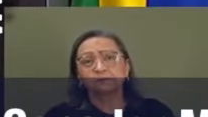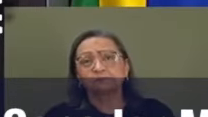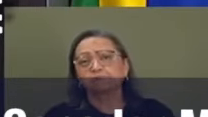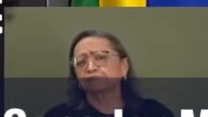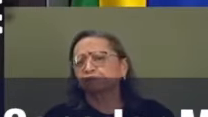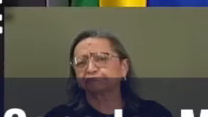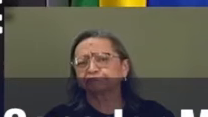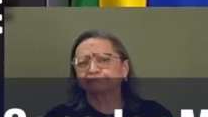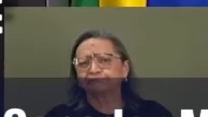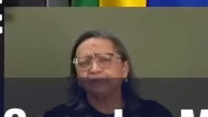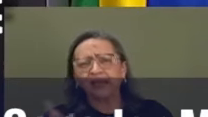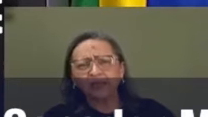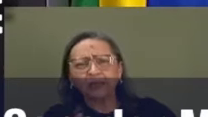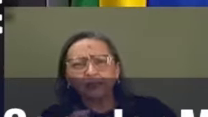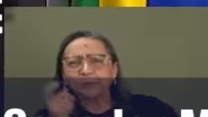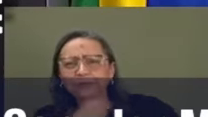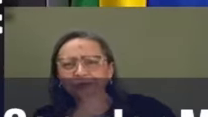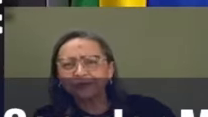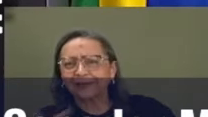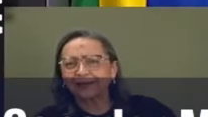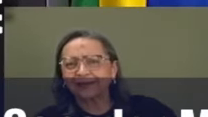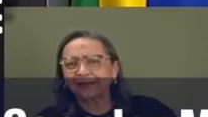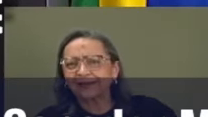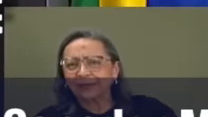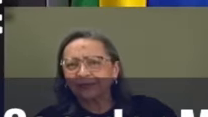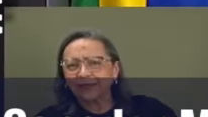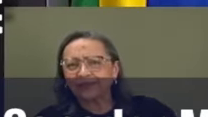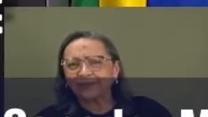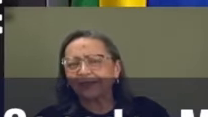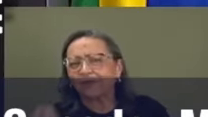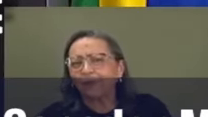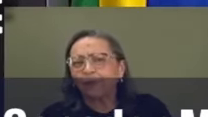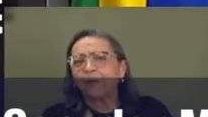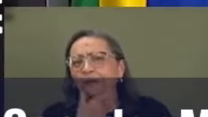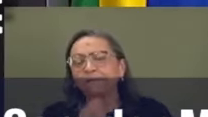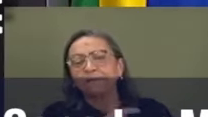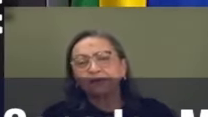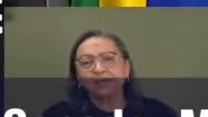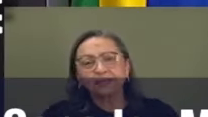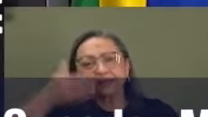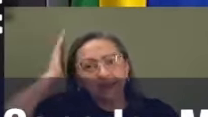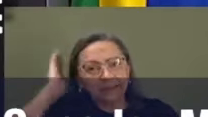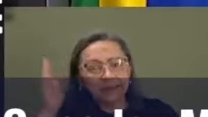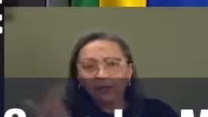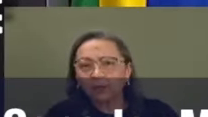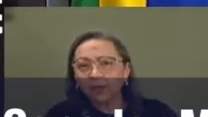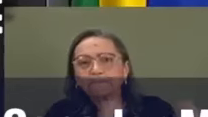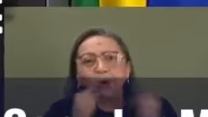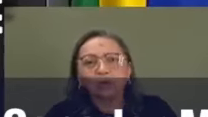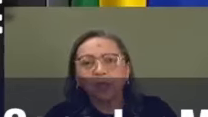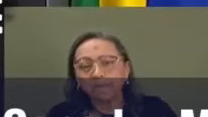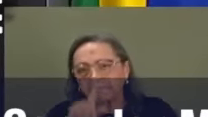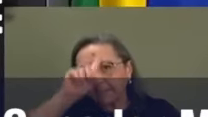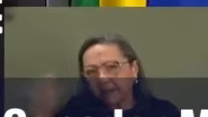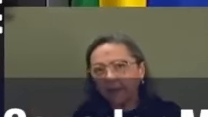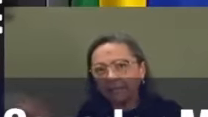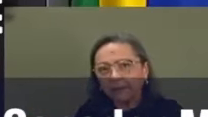não existe, é mentira, o fato do presidente Trump dar ordem de prisão para Alexandre de Moraes. Claro que é mentira, não existe